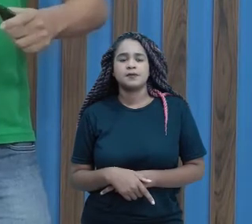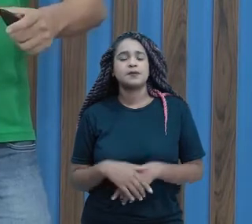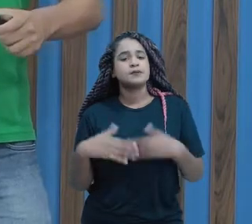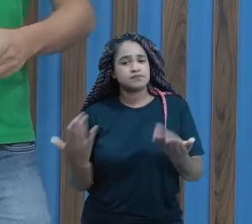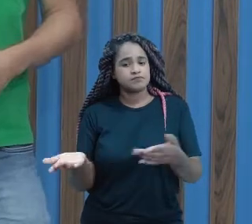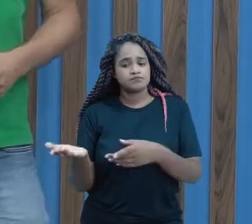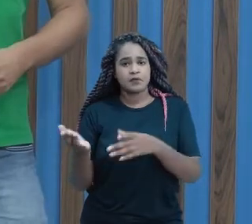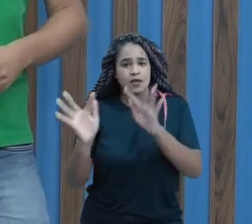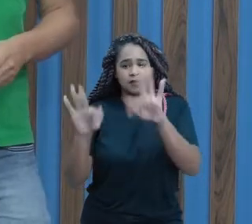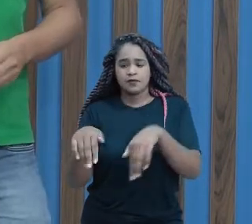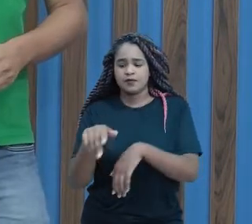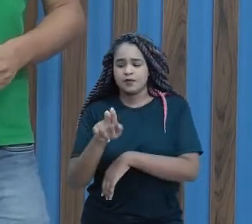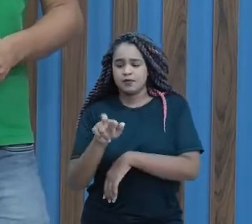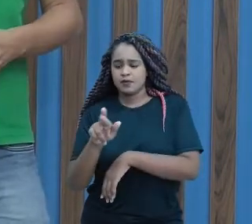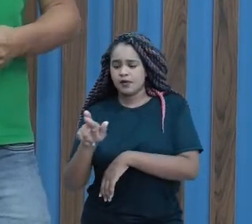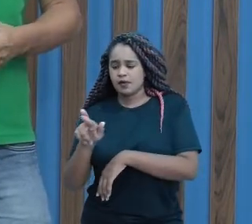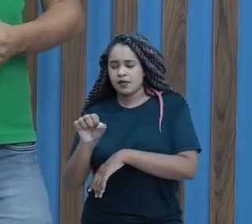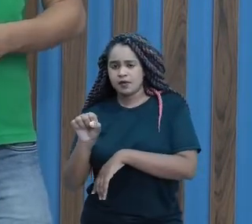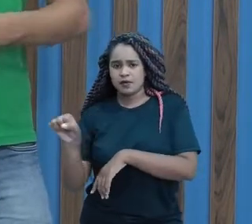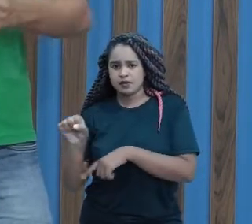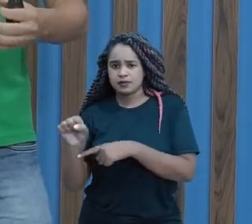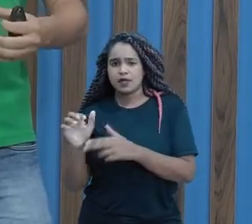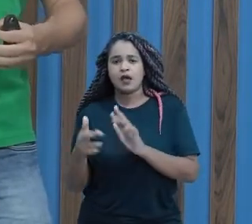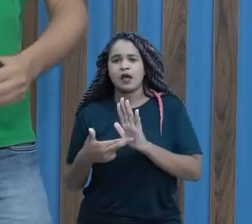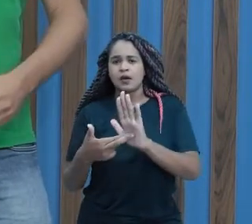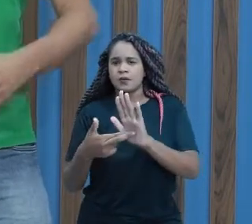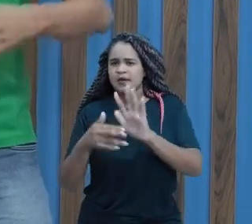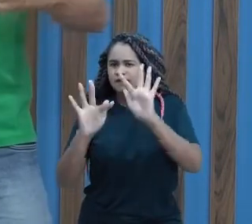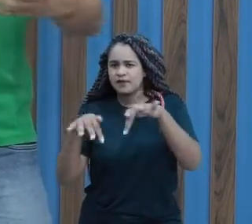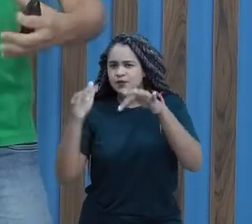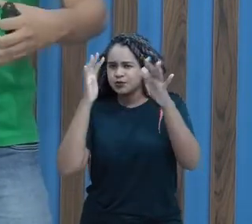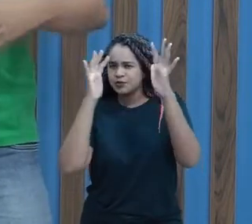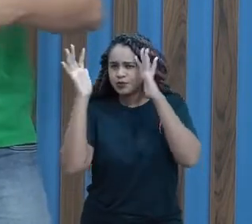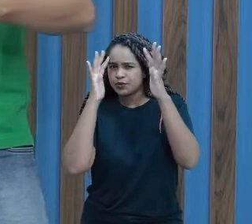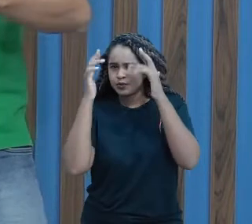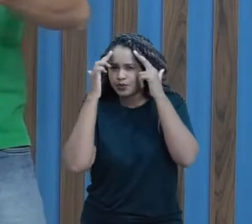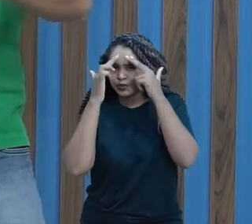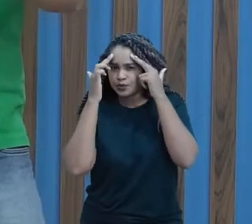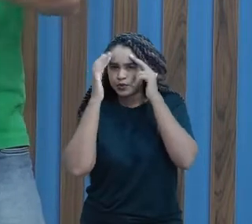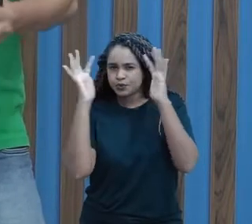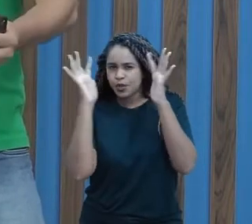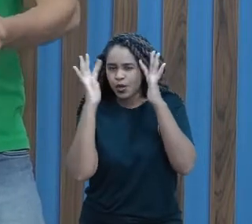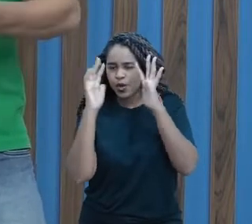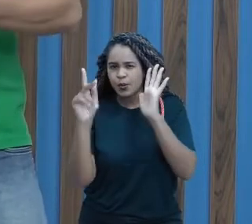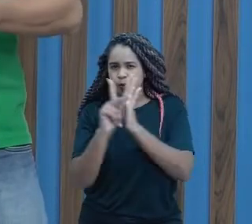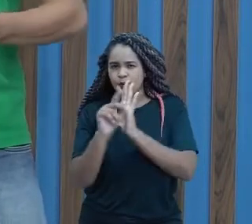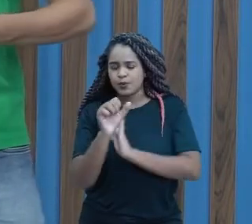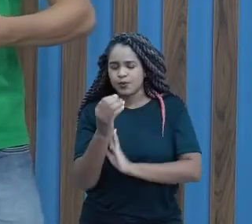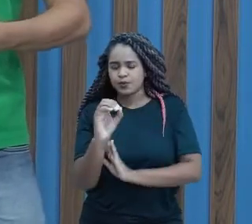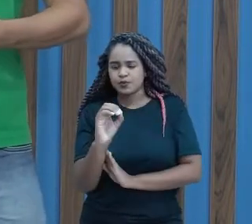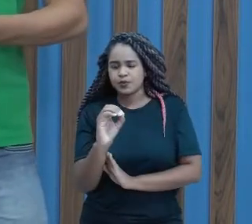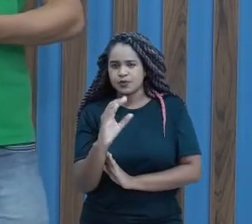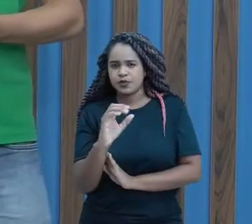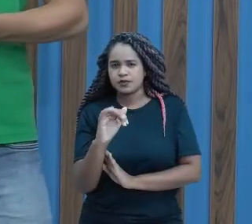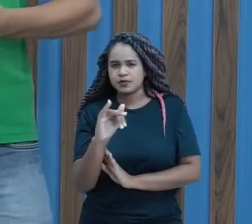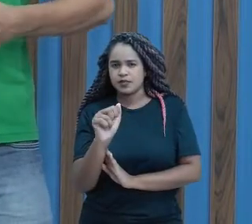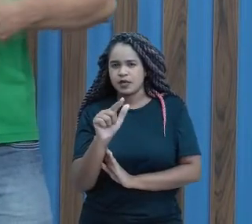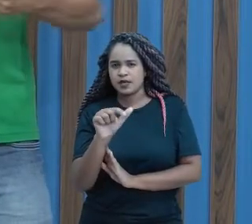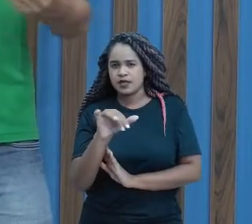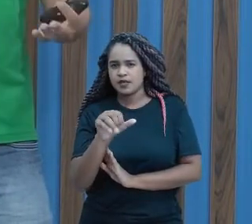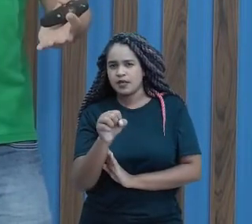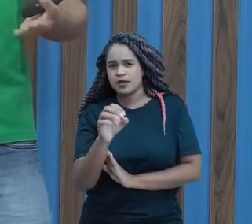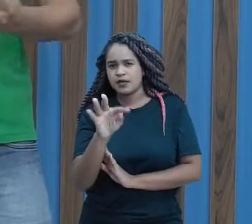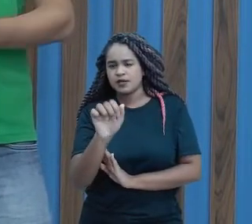o fim da União Soviética, ela representa o fim de um sonho, o fim do sonho dos socialistas no mundo? E como ficaram